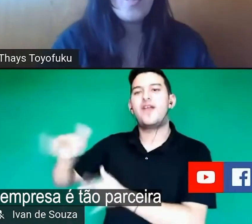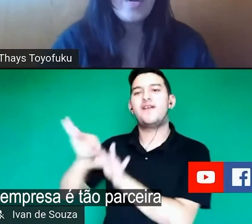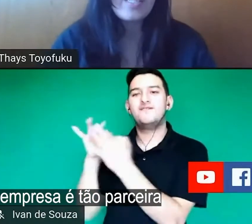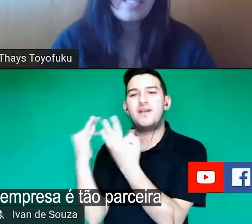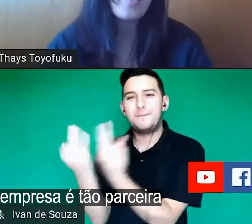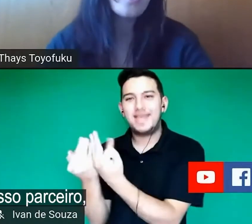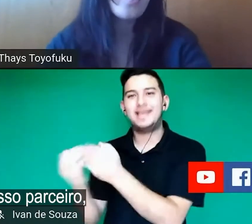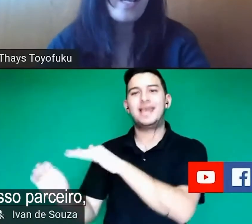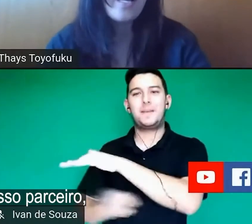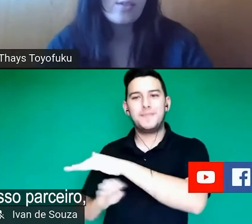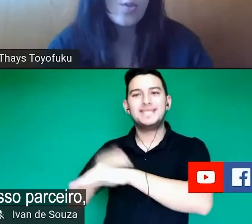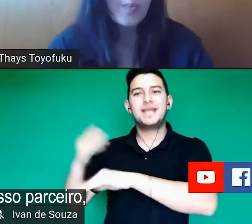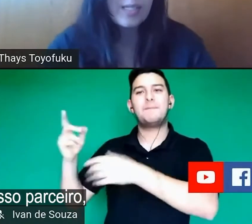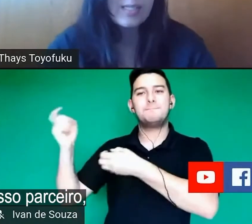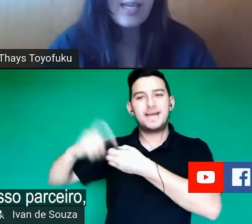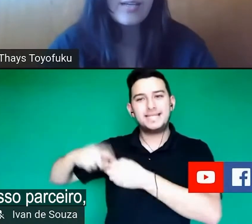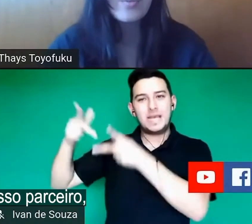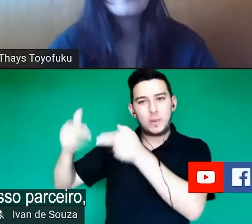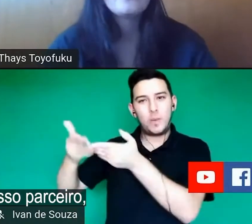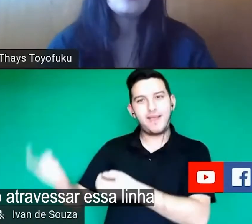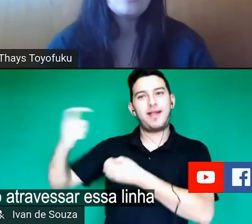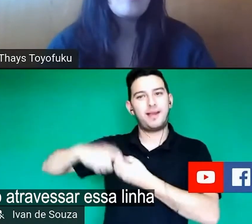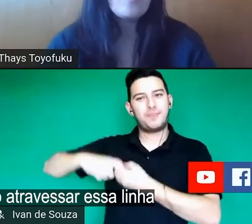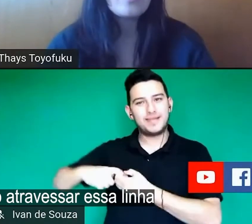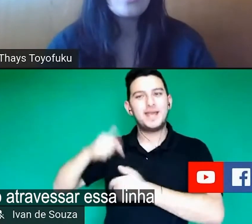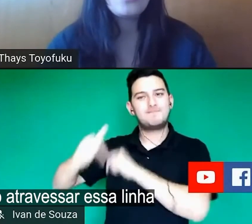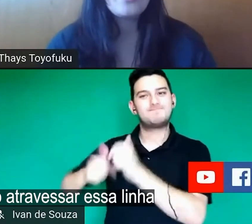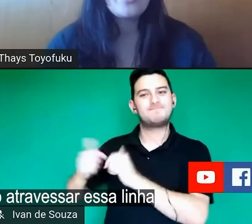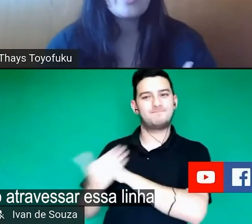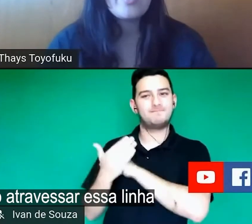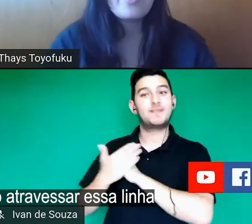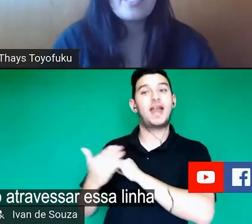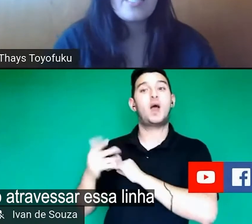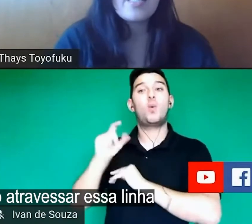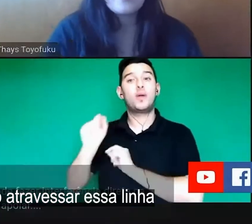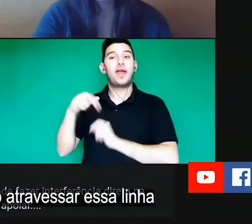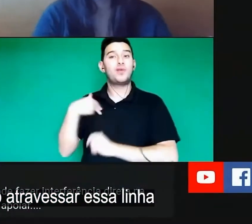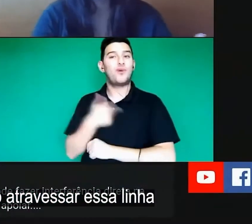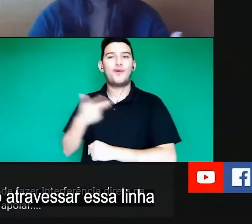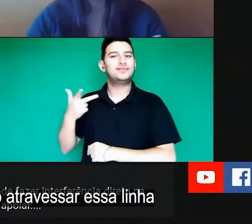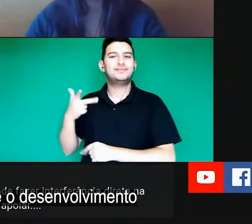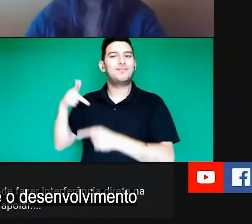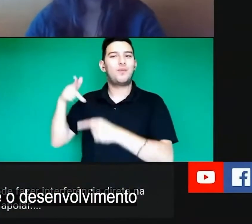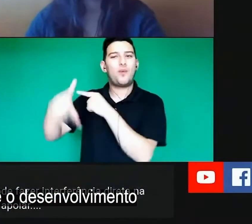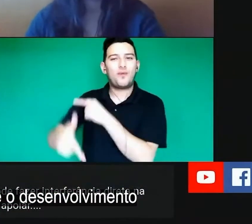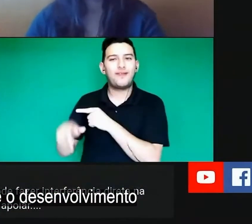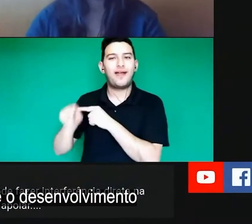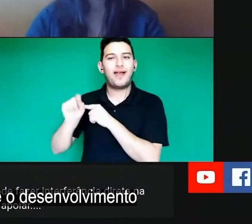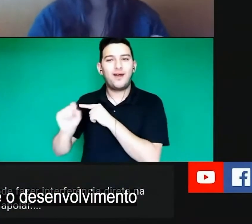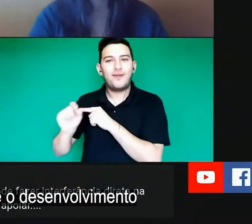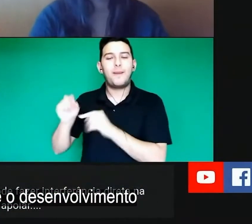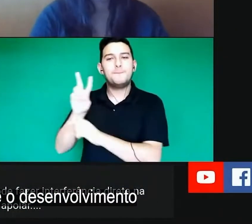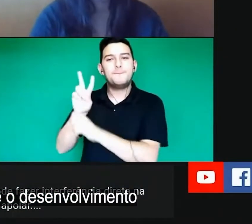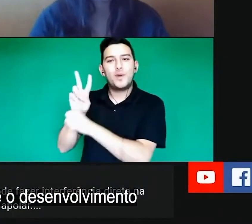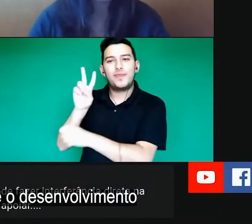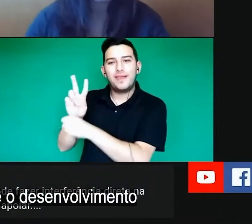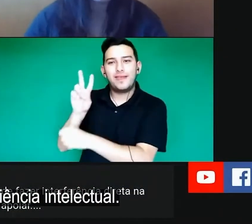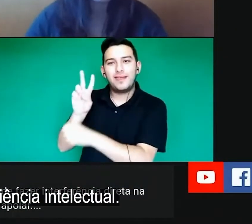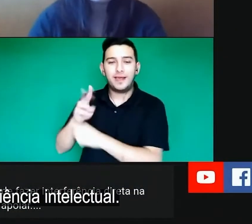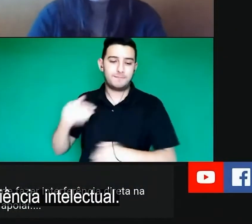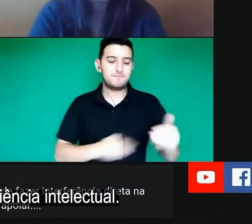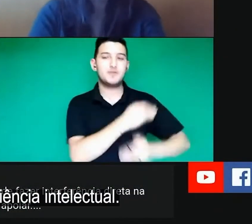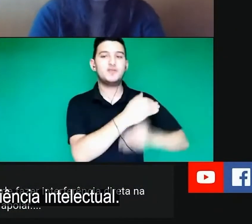empresa é tão parceira quanto ele é nosso parceiro, ajuda muito a gente não atravessar essa linha entre o protecionismo e o